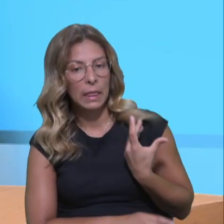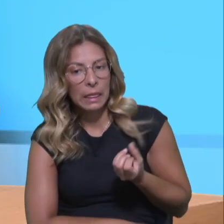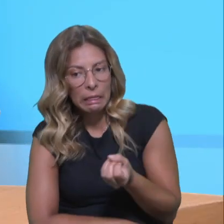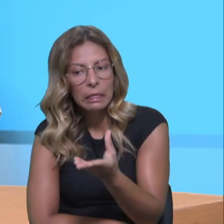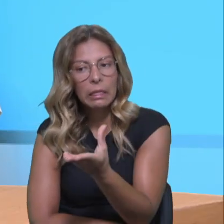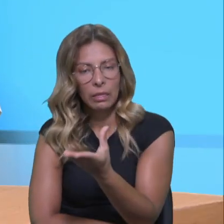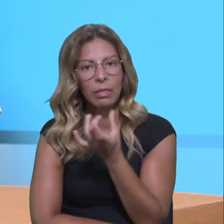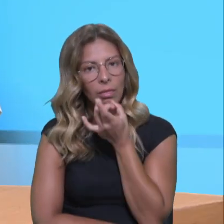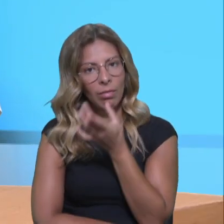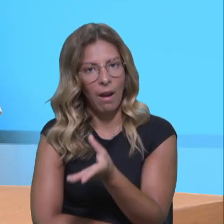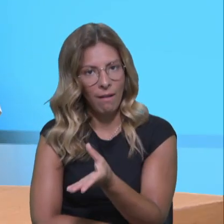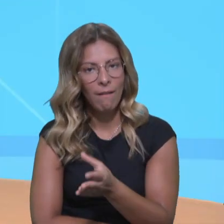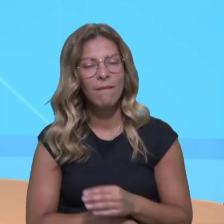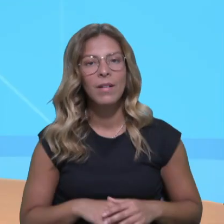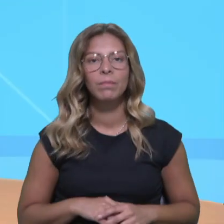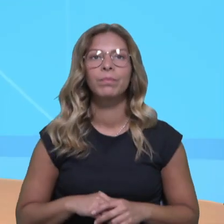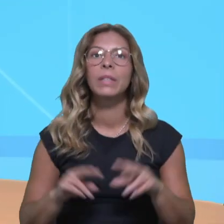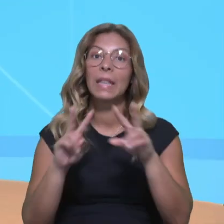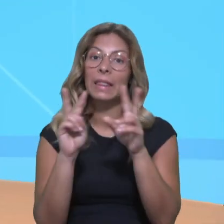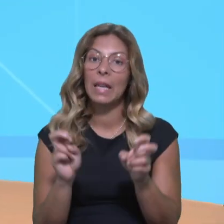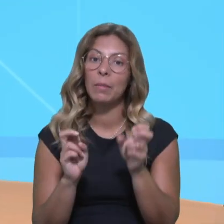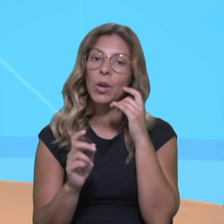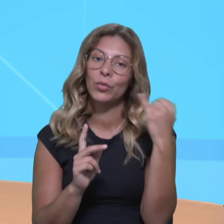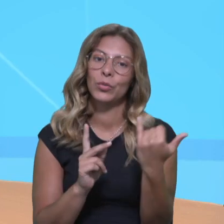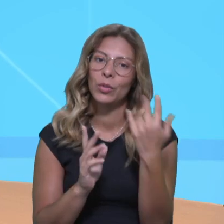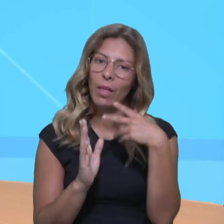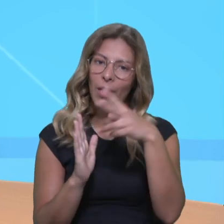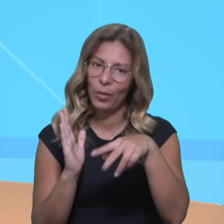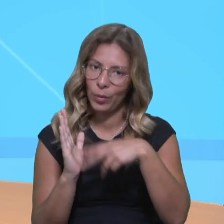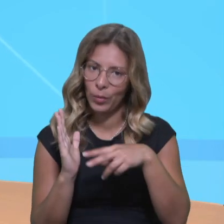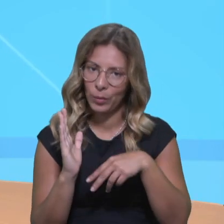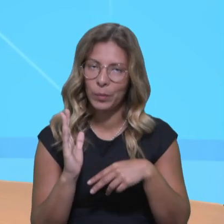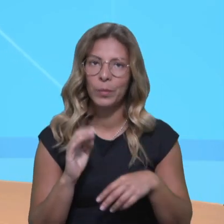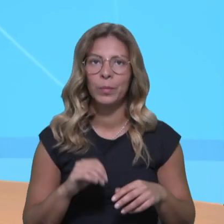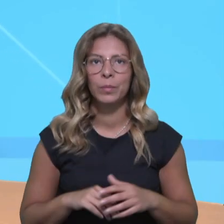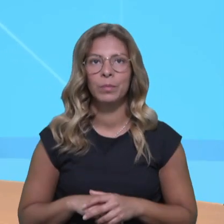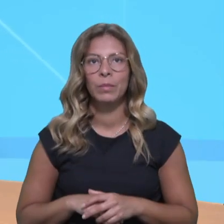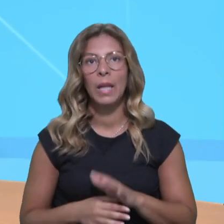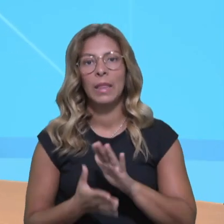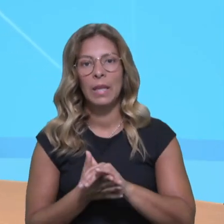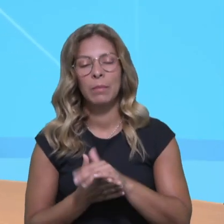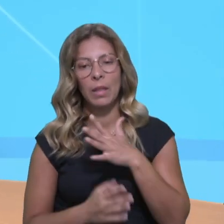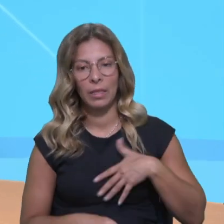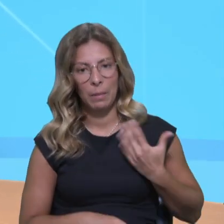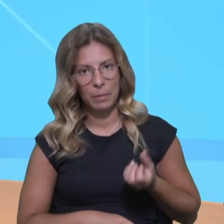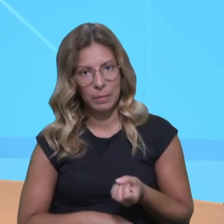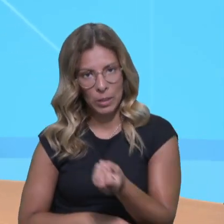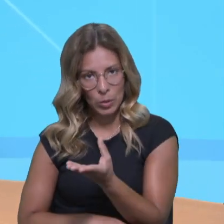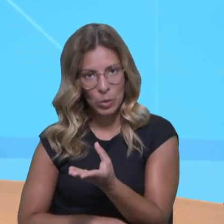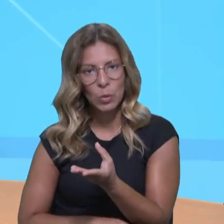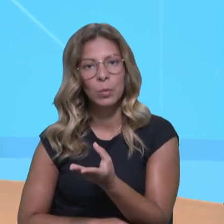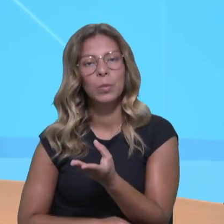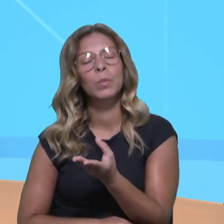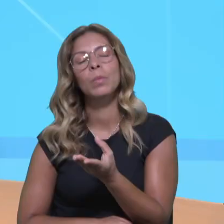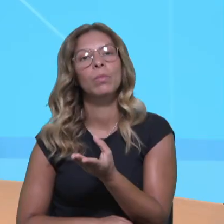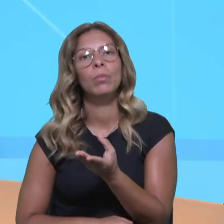simplesmente. E acredito que esse também seja o tema da segunda leitura que se escuta, a Carta aos Colossenses, precisamente o tema da misericórdia, o tema